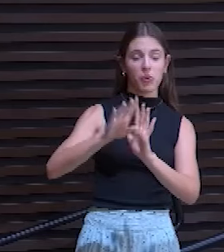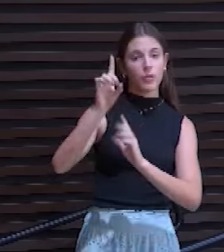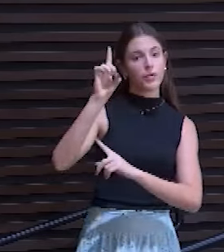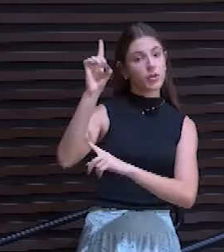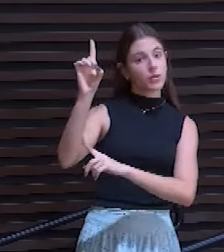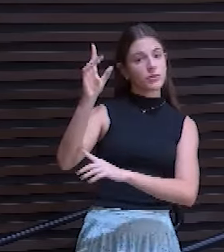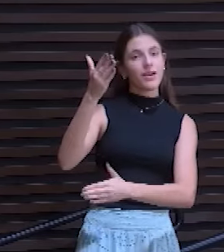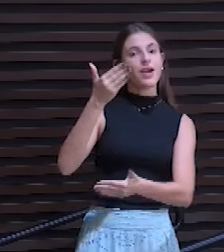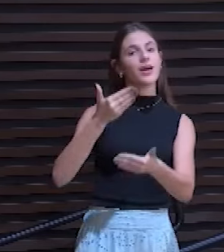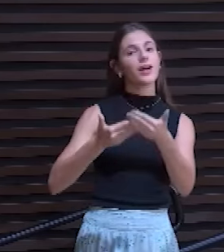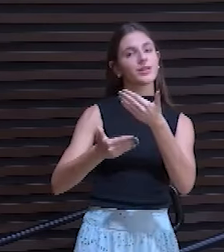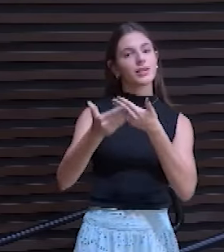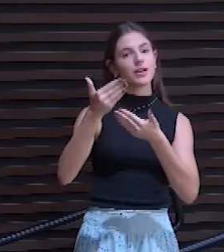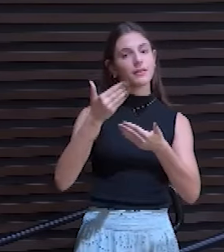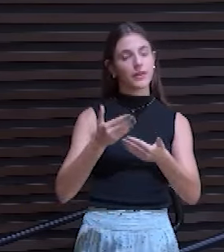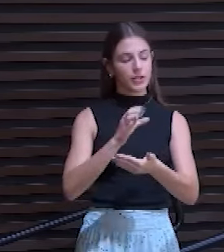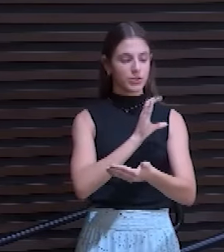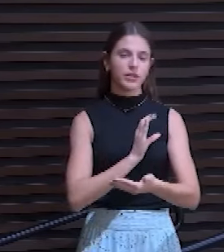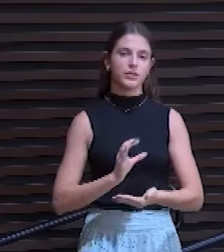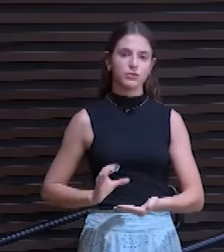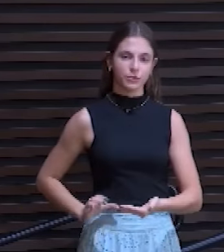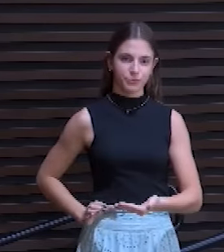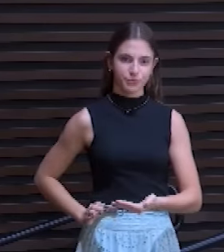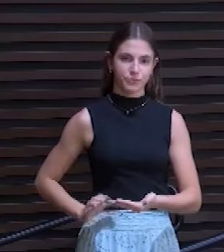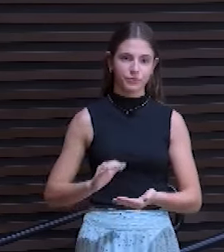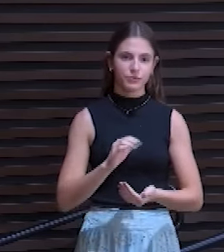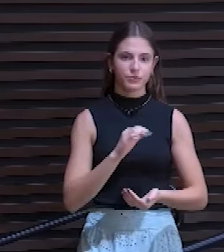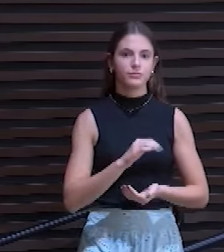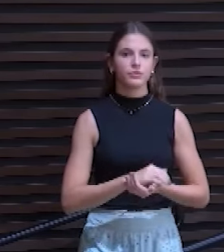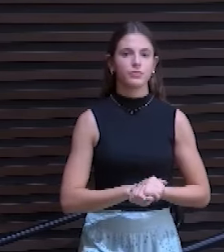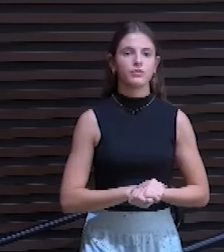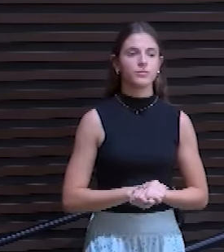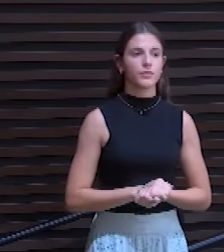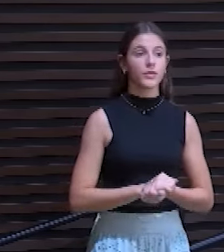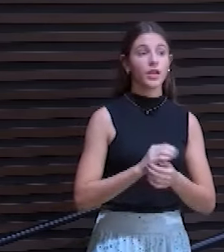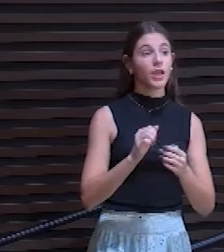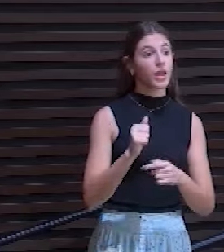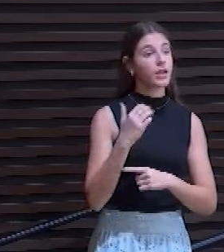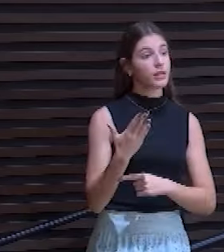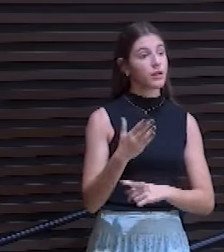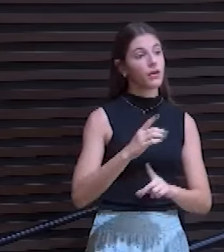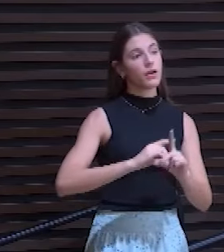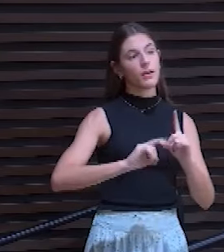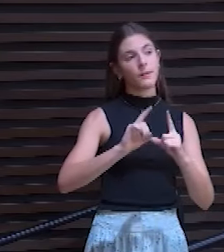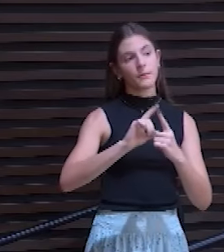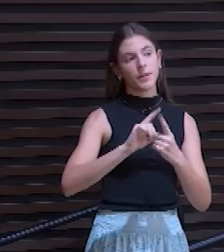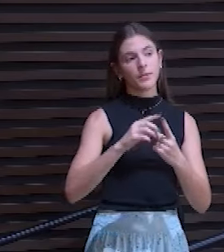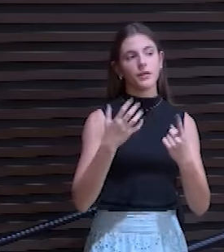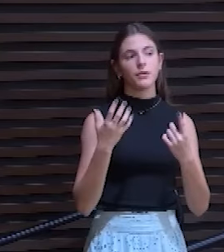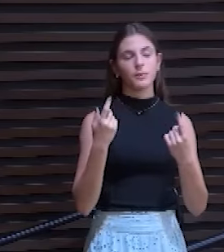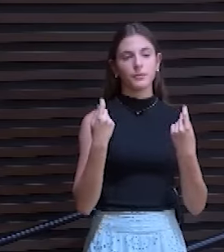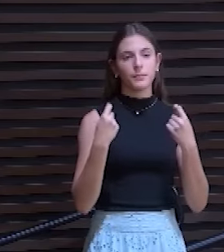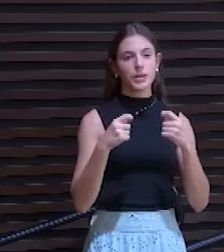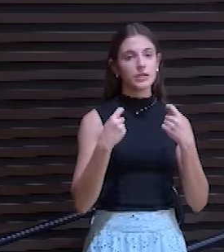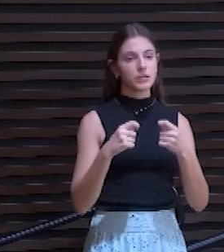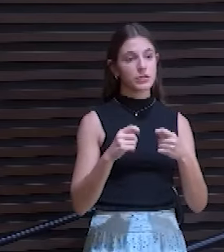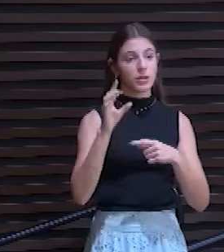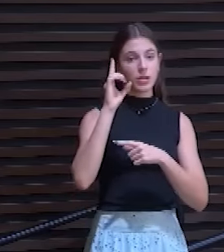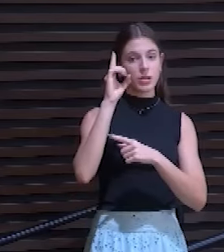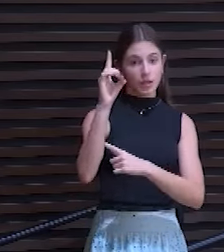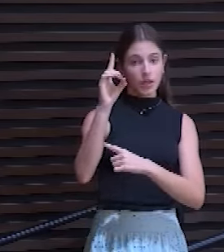de quem? Por meio de Cristo. Então, primeiro, eu preciso que Deus me reconcilie